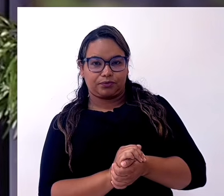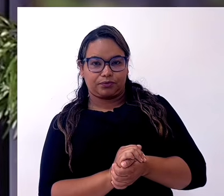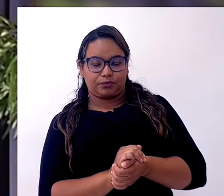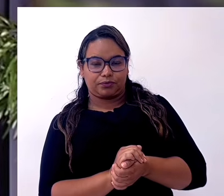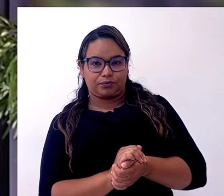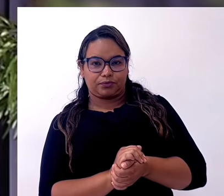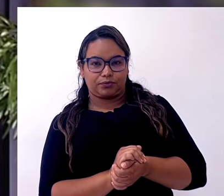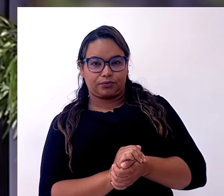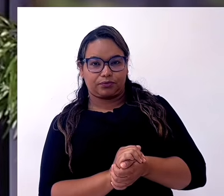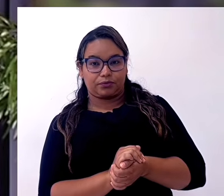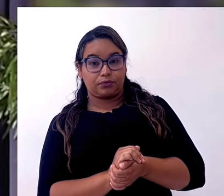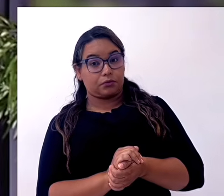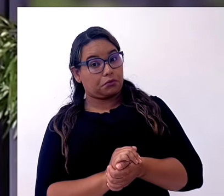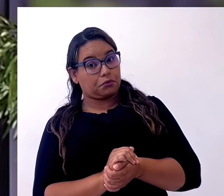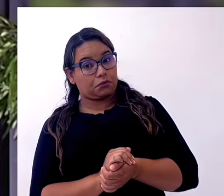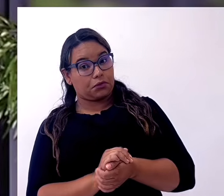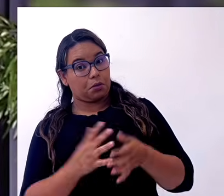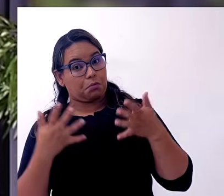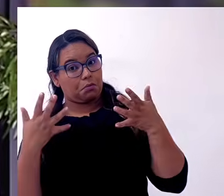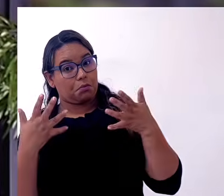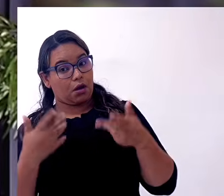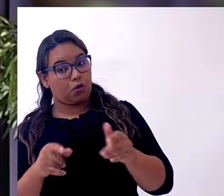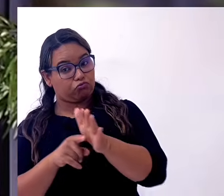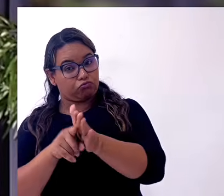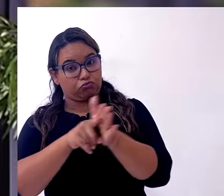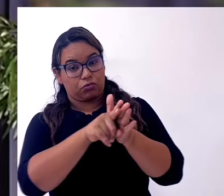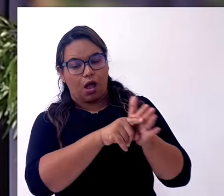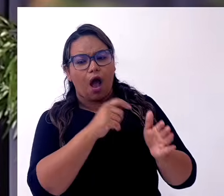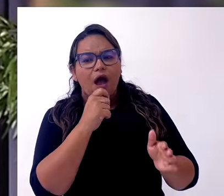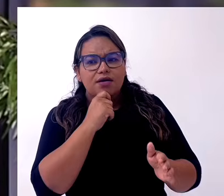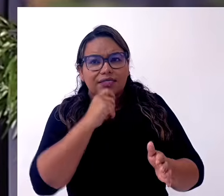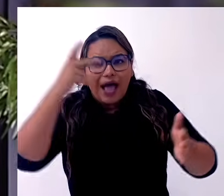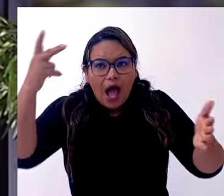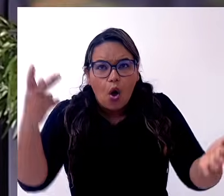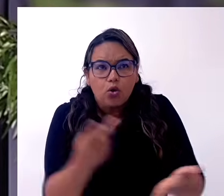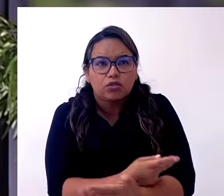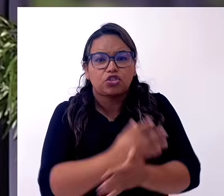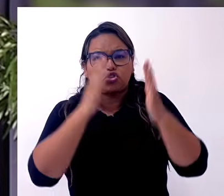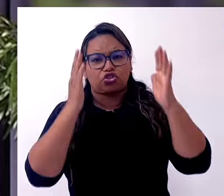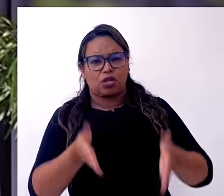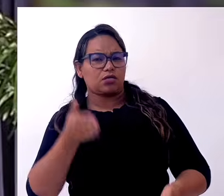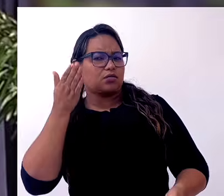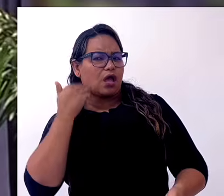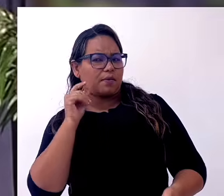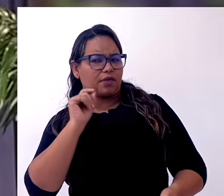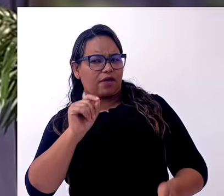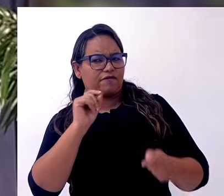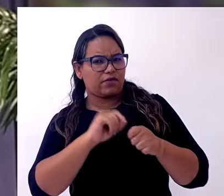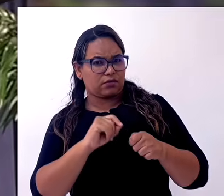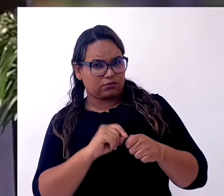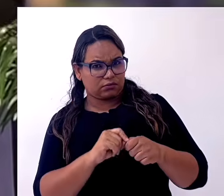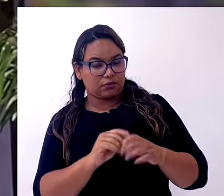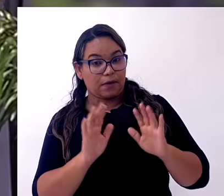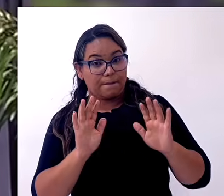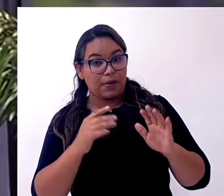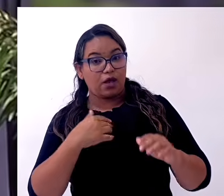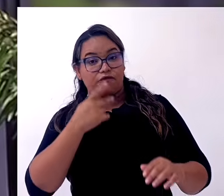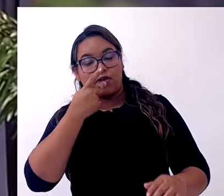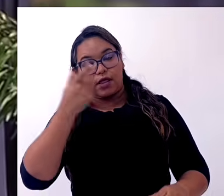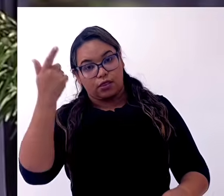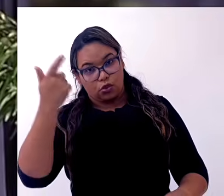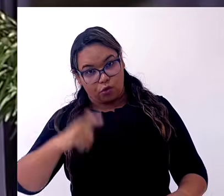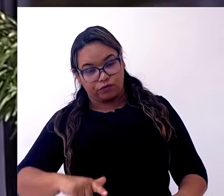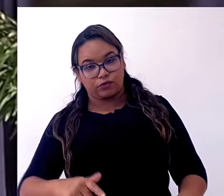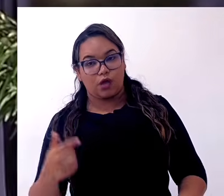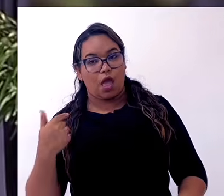culpados. Um punhado de terroristas, eles mencionaram seus nomes, cerca de 25 ao